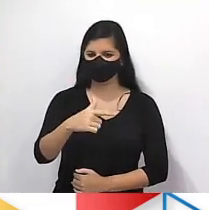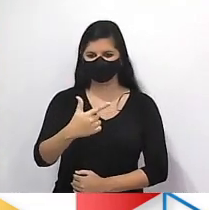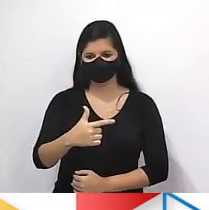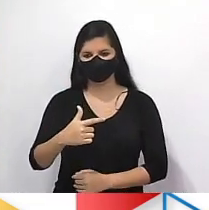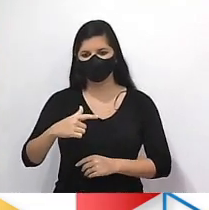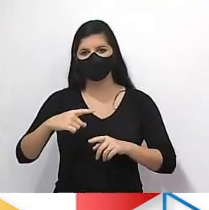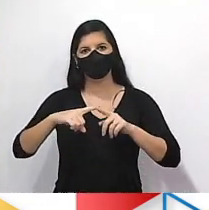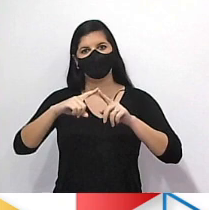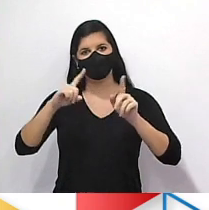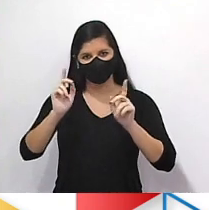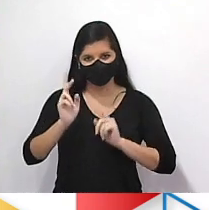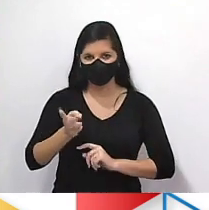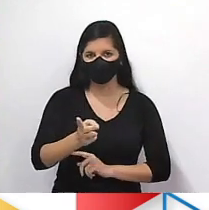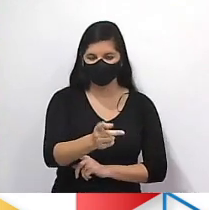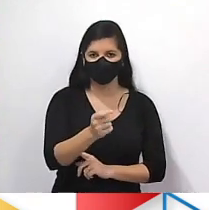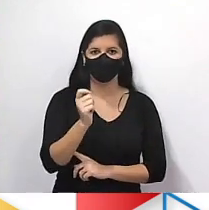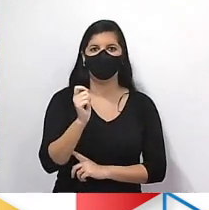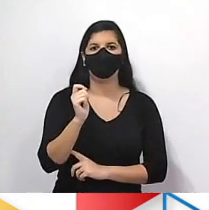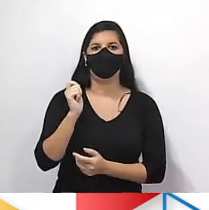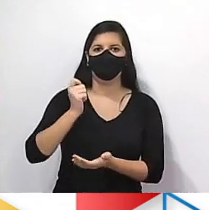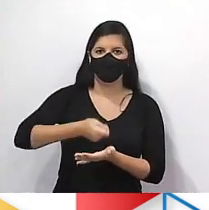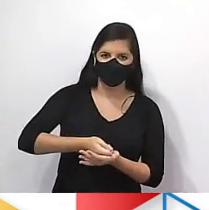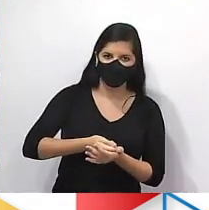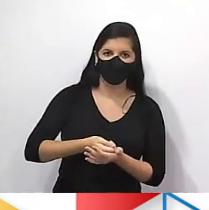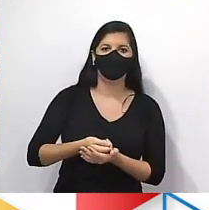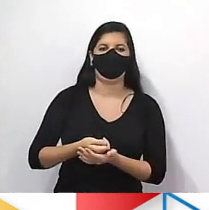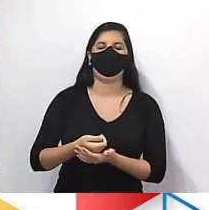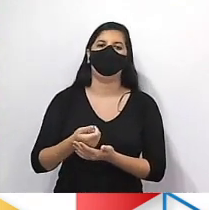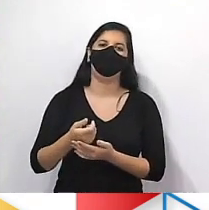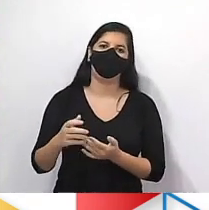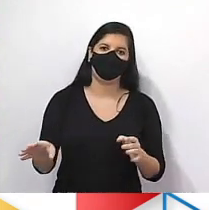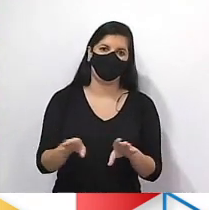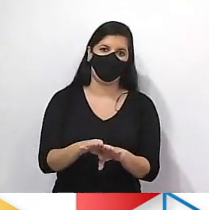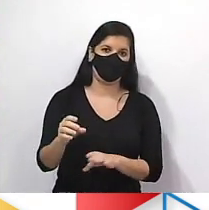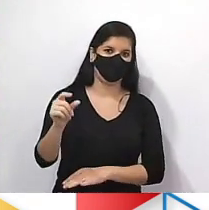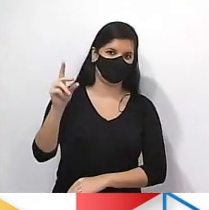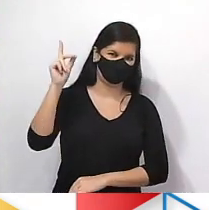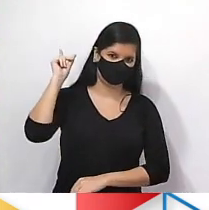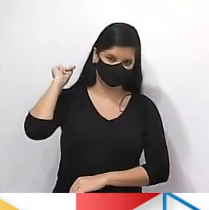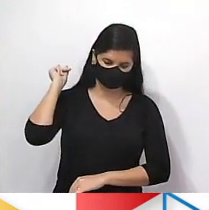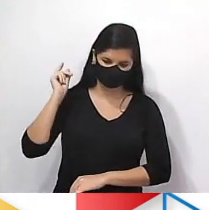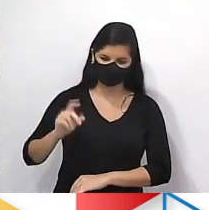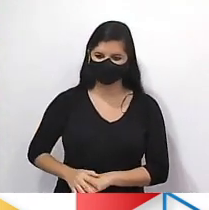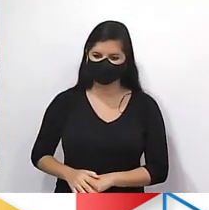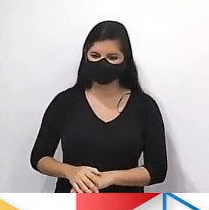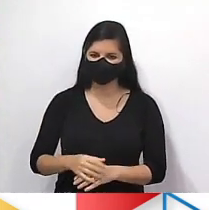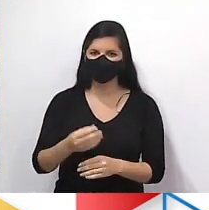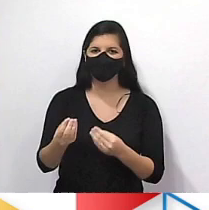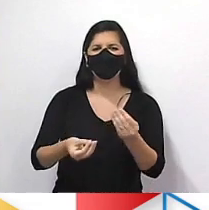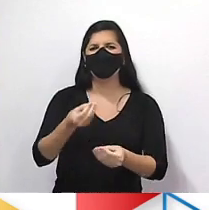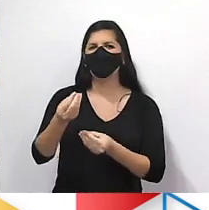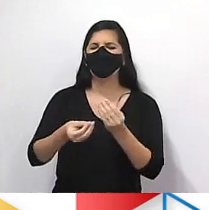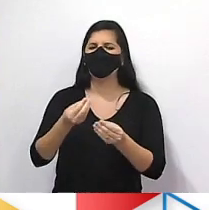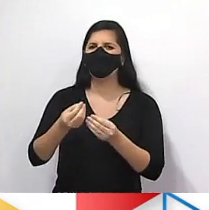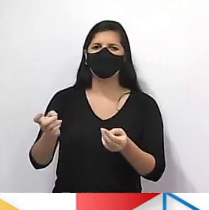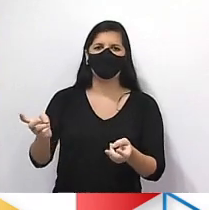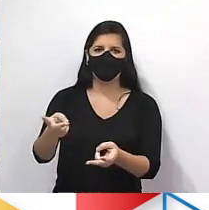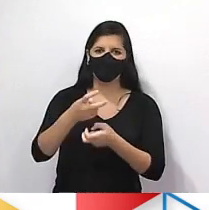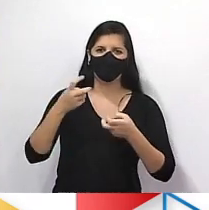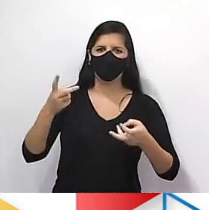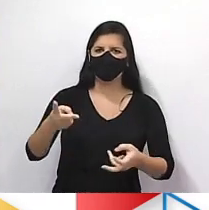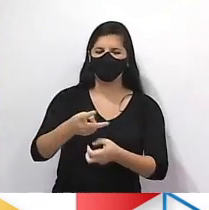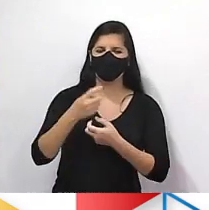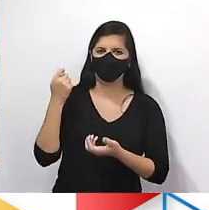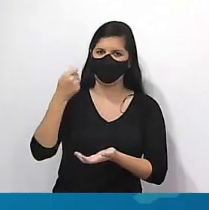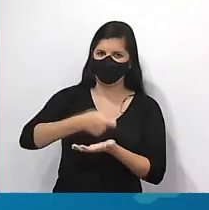mas eles continuam pagando taxa como antigamente, tá? Então como é que fazia então para cobrar taxa quando